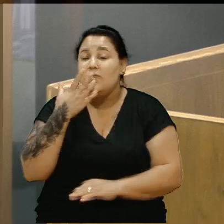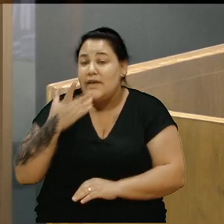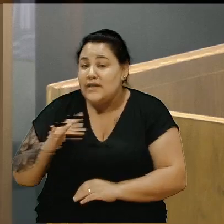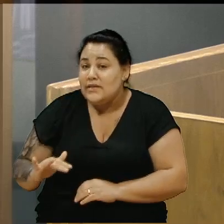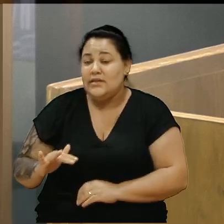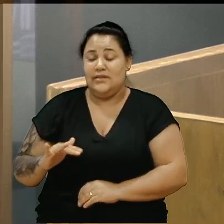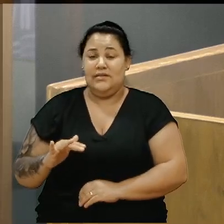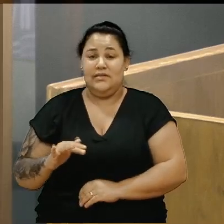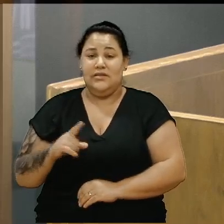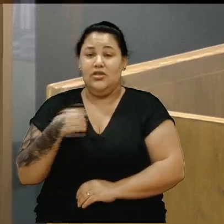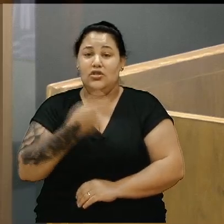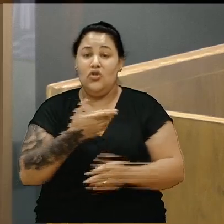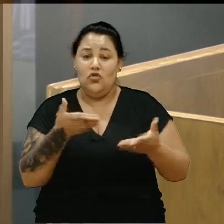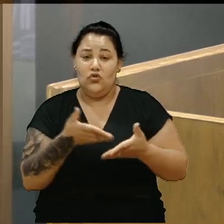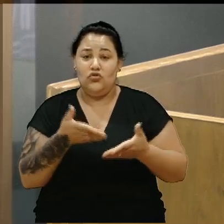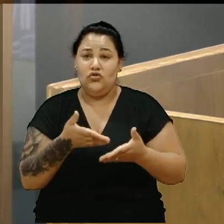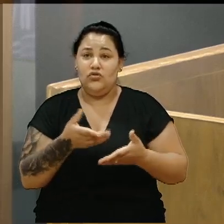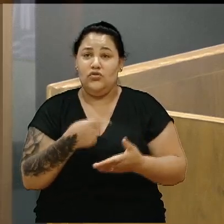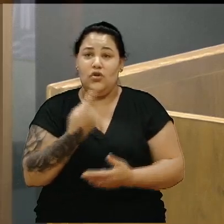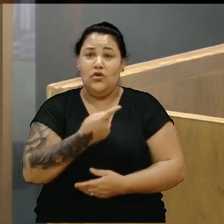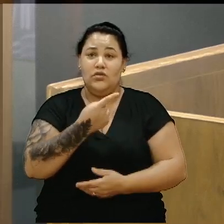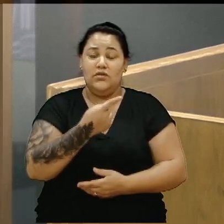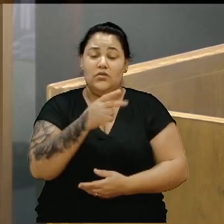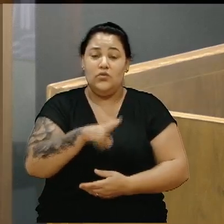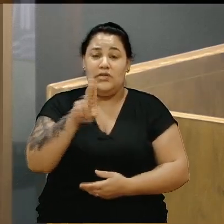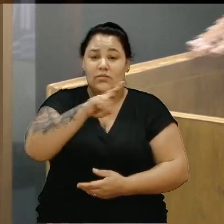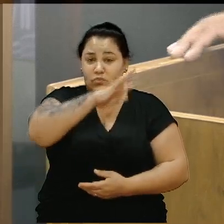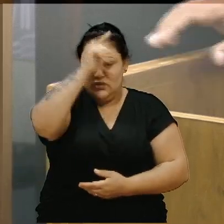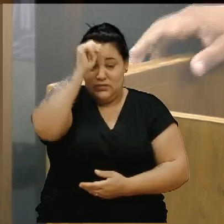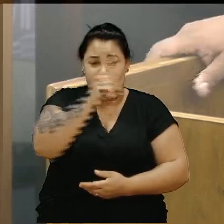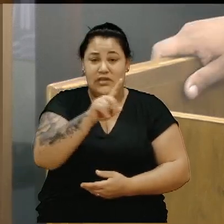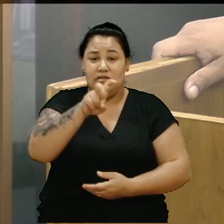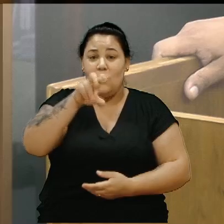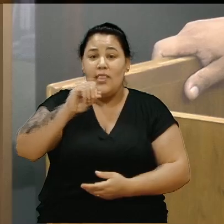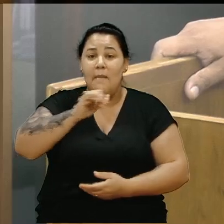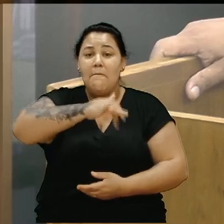nós aplicamos no município 150 milhões